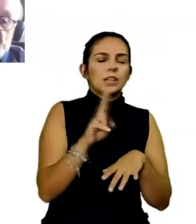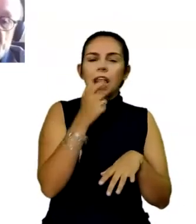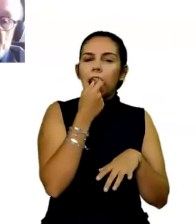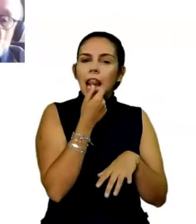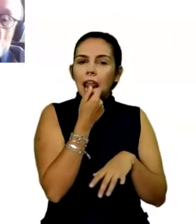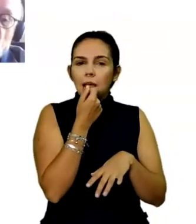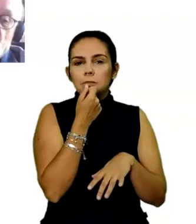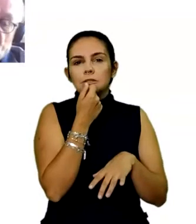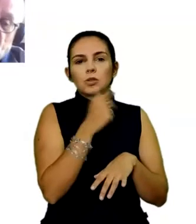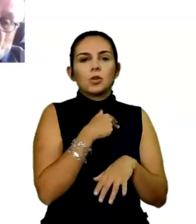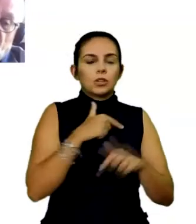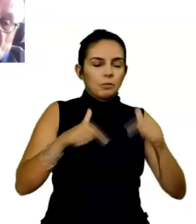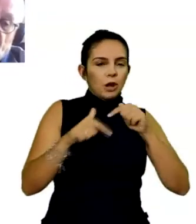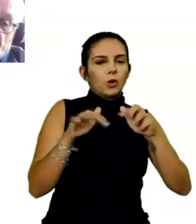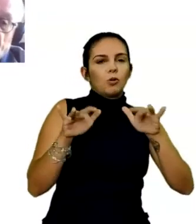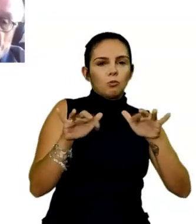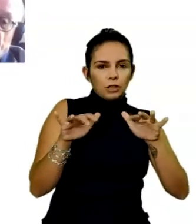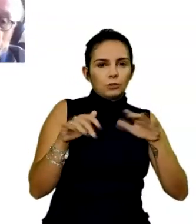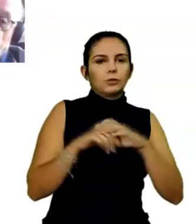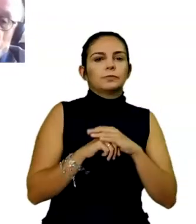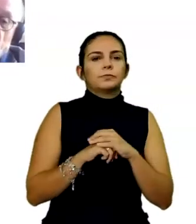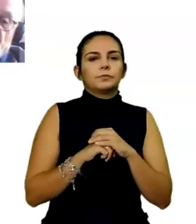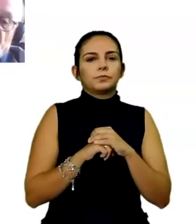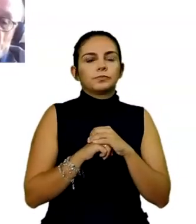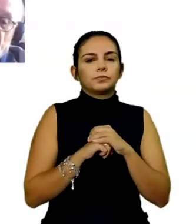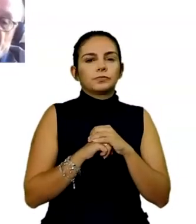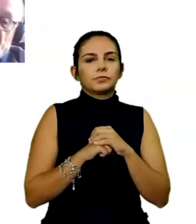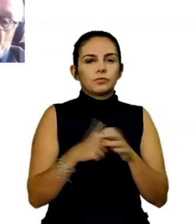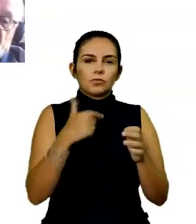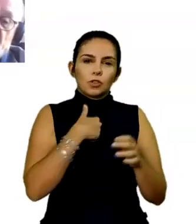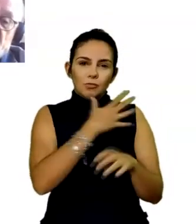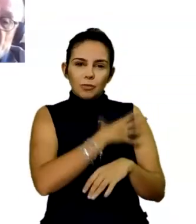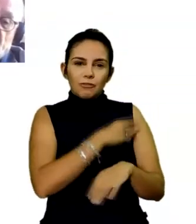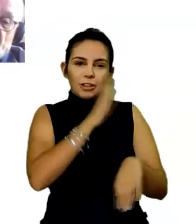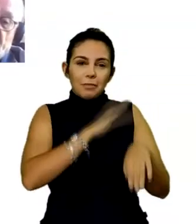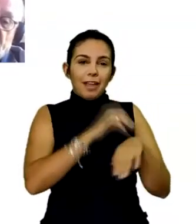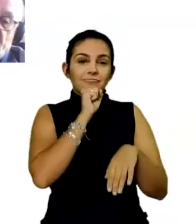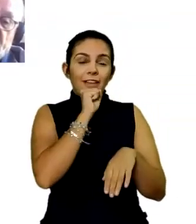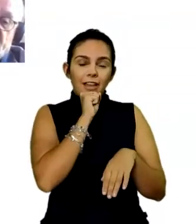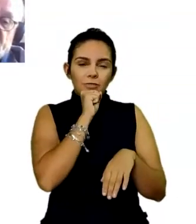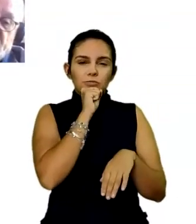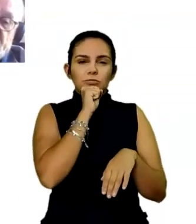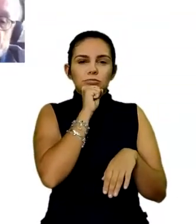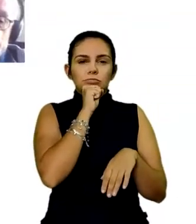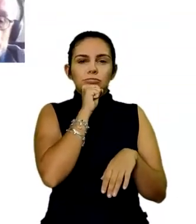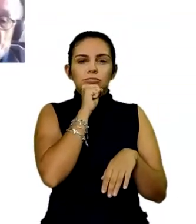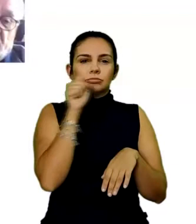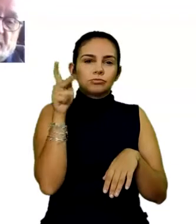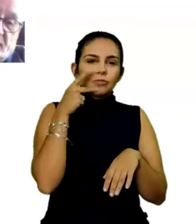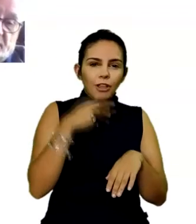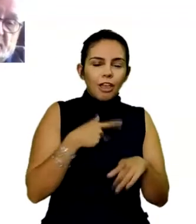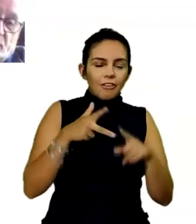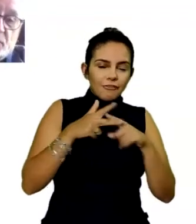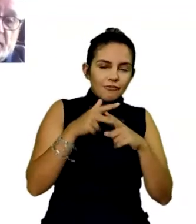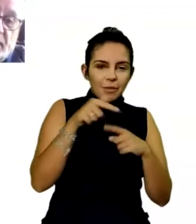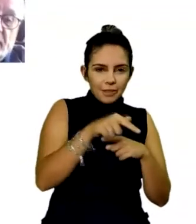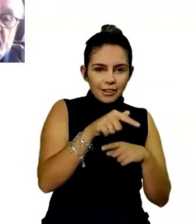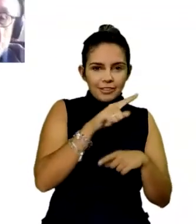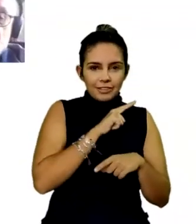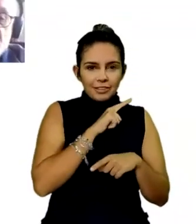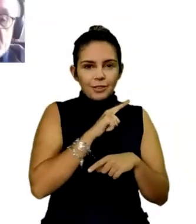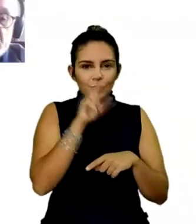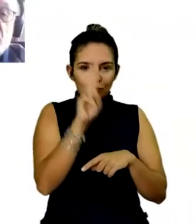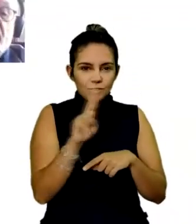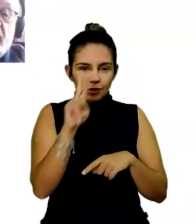Eu trabalhei no computador, né? O meu filho mais velho me disse, olha, essa é a ferramenta que você tem que